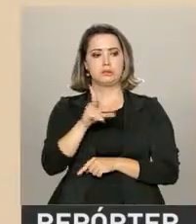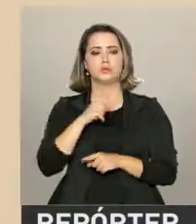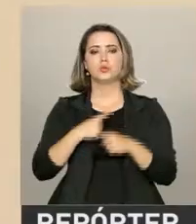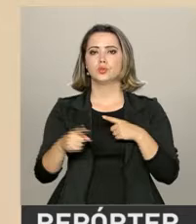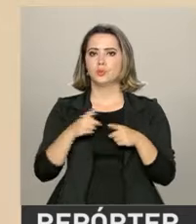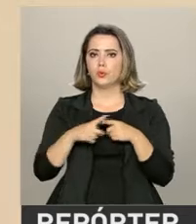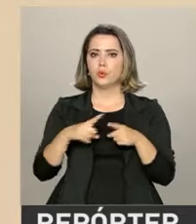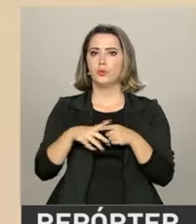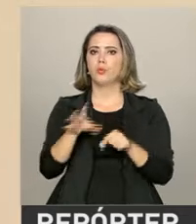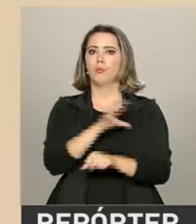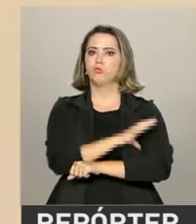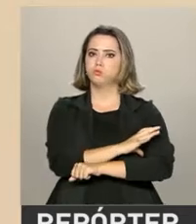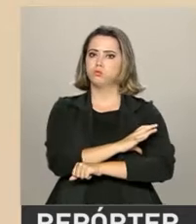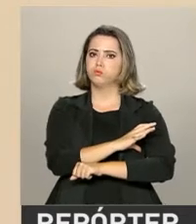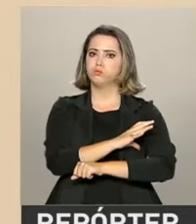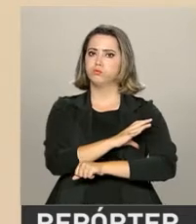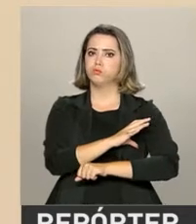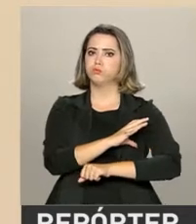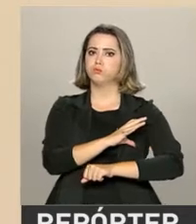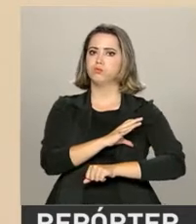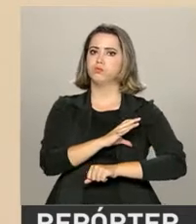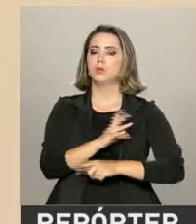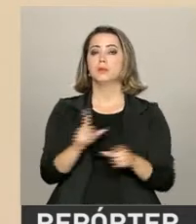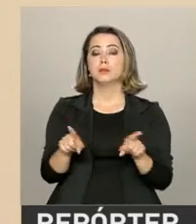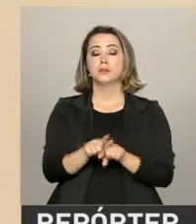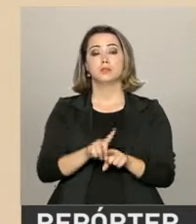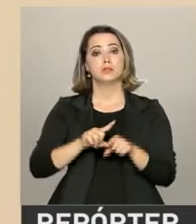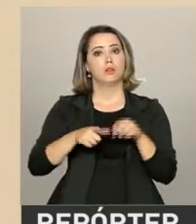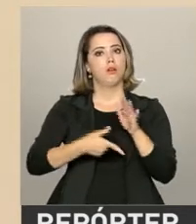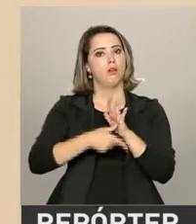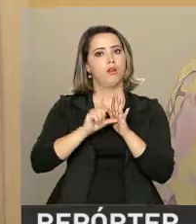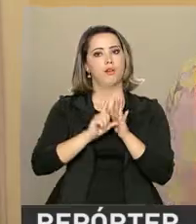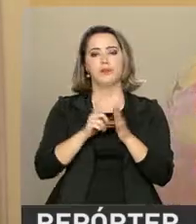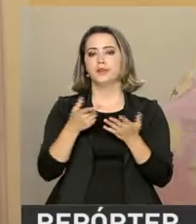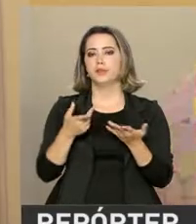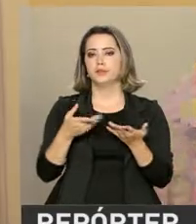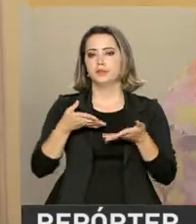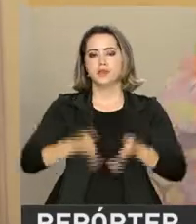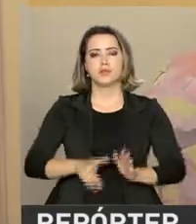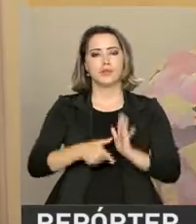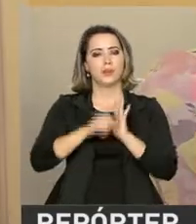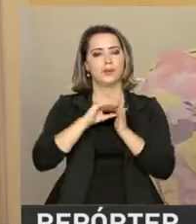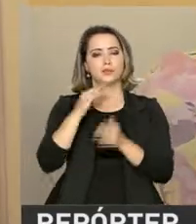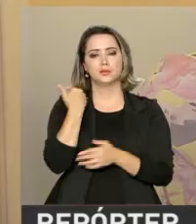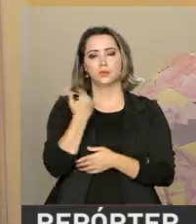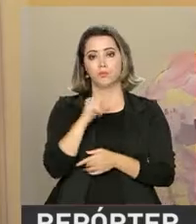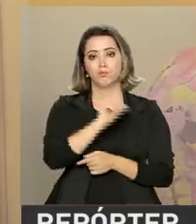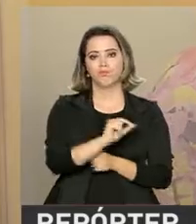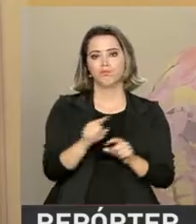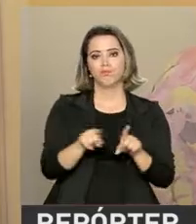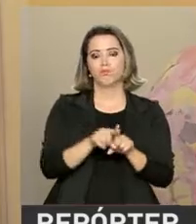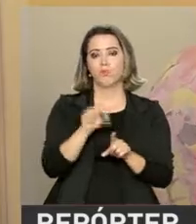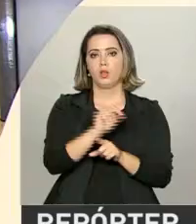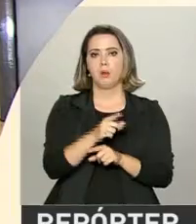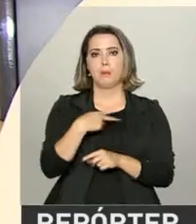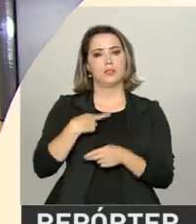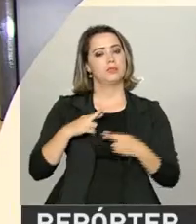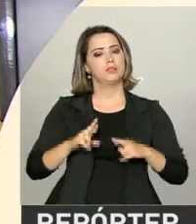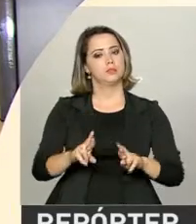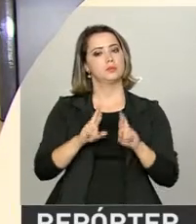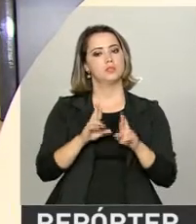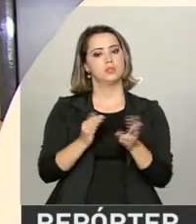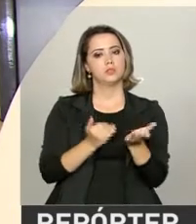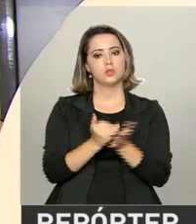hipertensa. Por causa da pressão alta, o bebê nasceu antes do tempo e não resistiu. Mas isso não acabou com a esperança da Sandra e